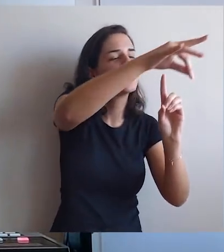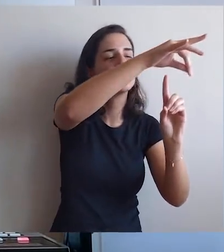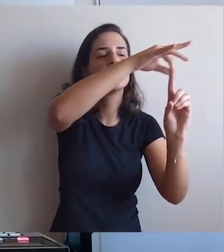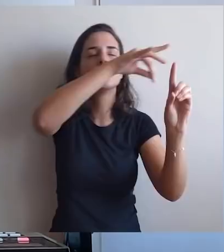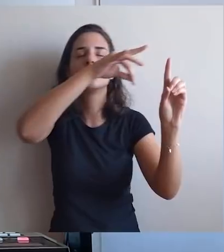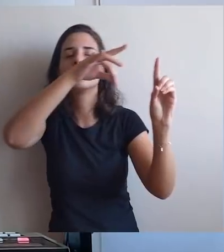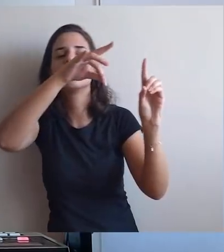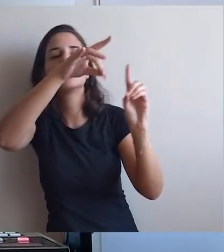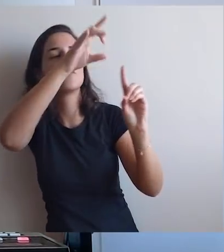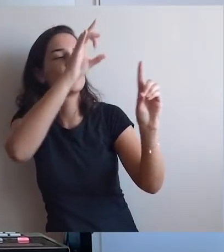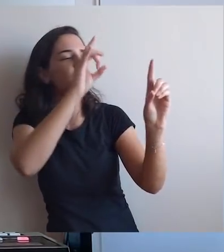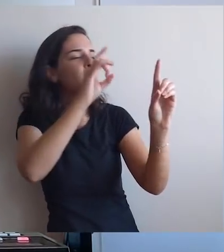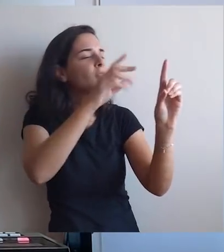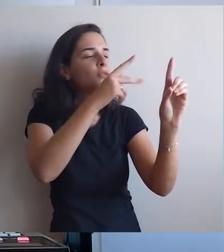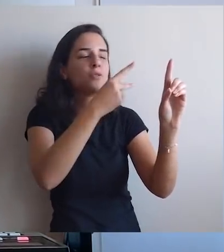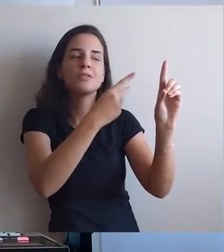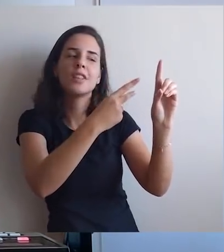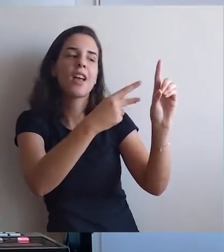poderoso,